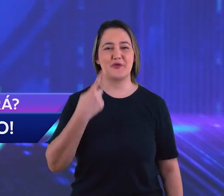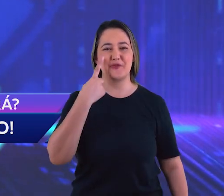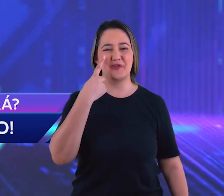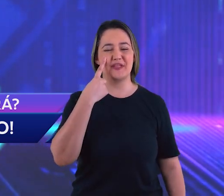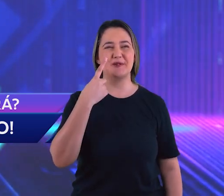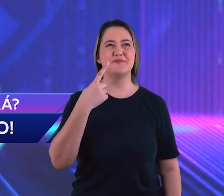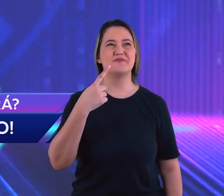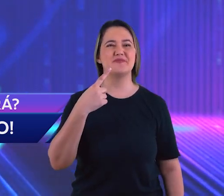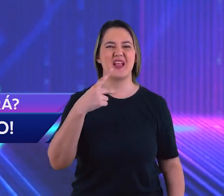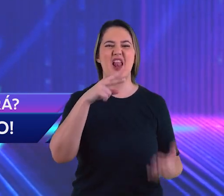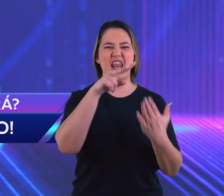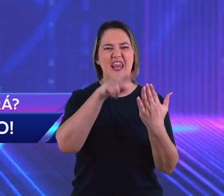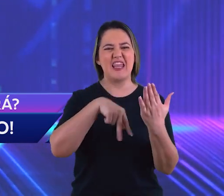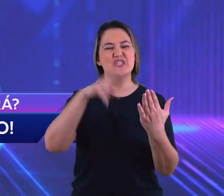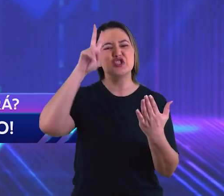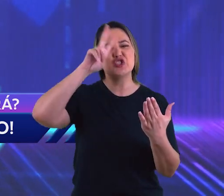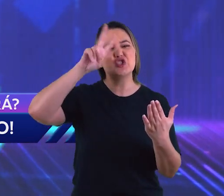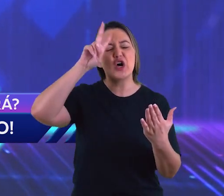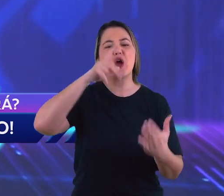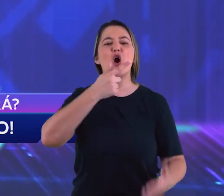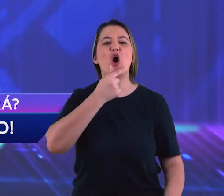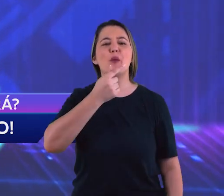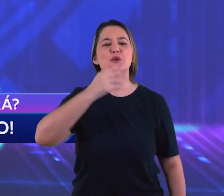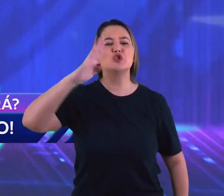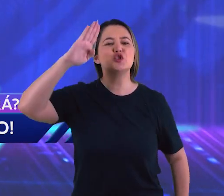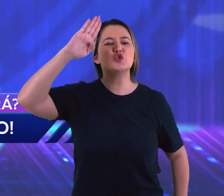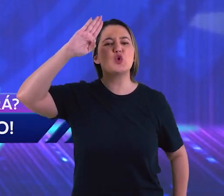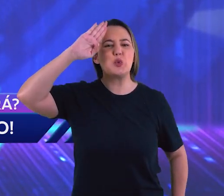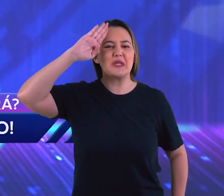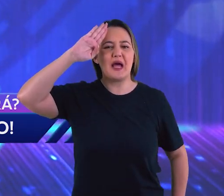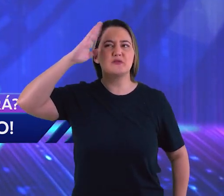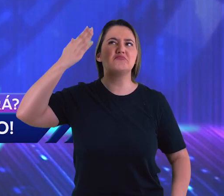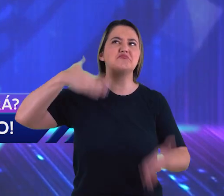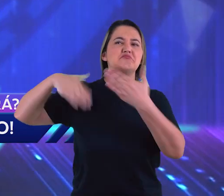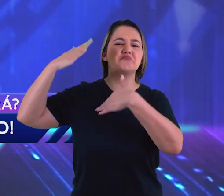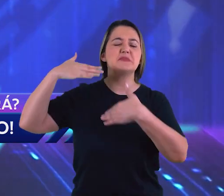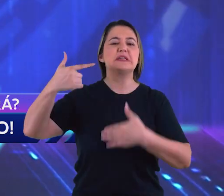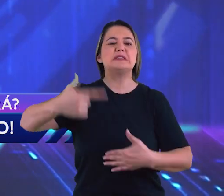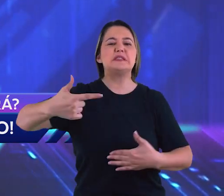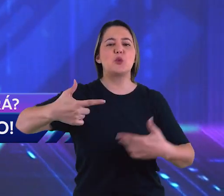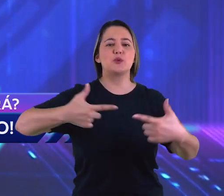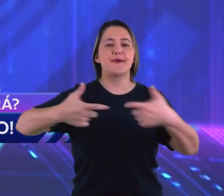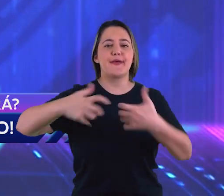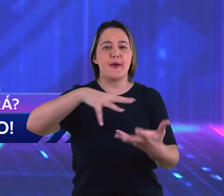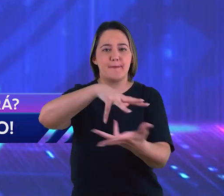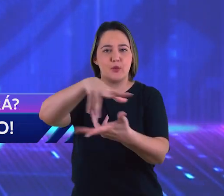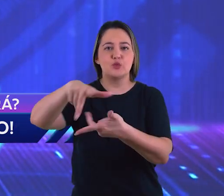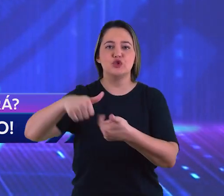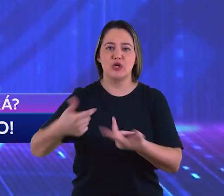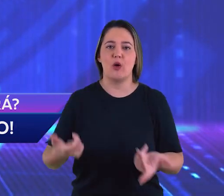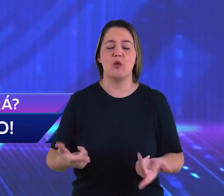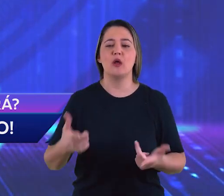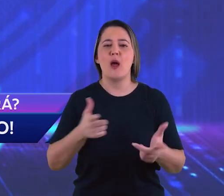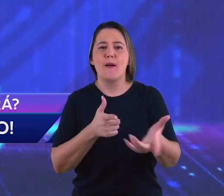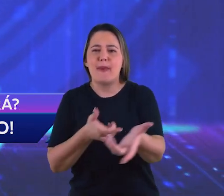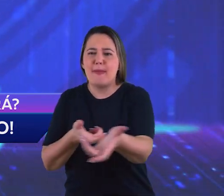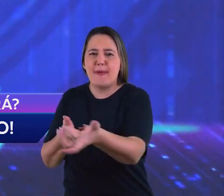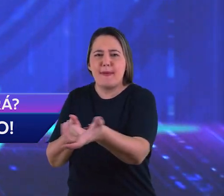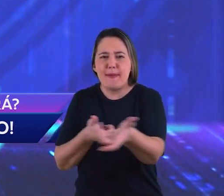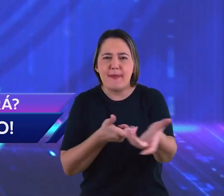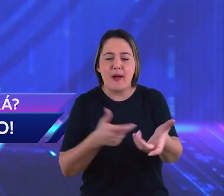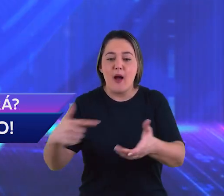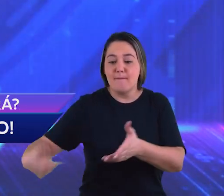história de um soldado que foi ferido na Segunda Guerra Mundial. Ele foi ferido primeiramente em uma das